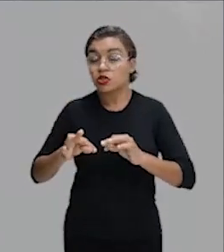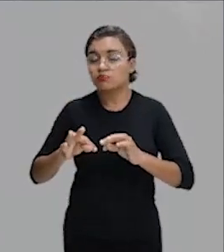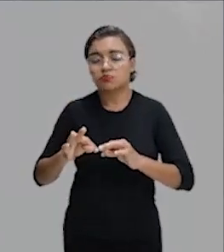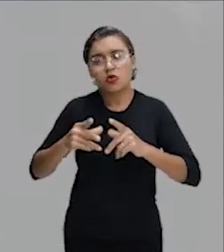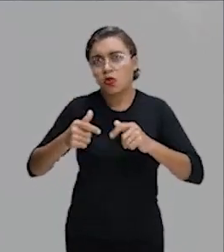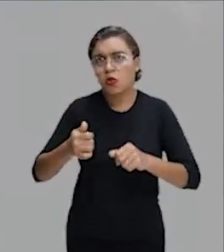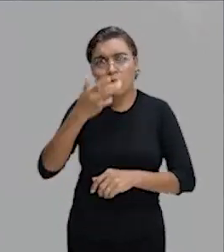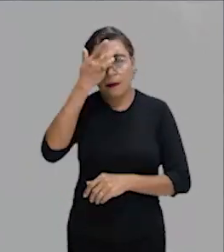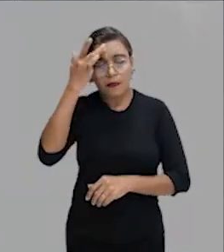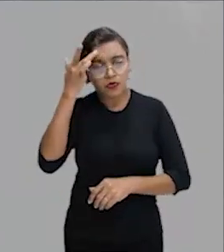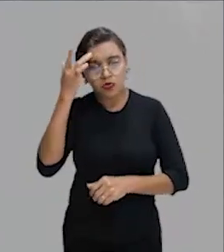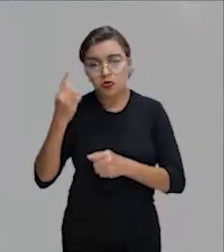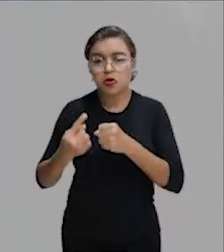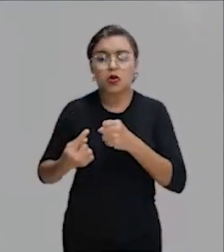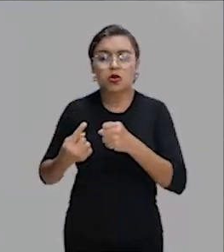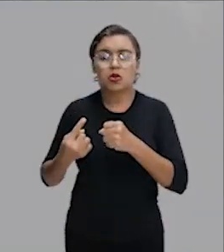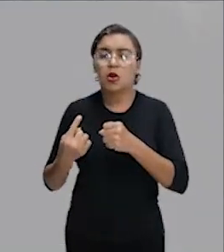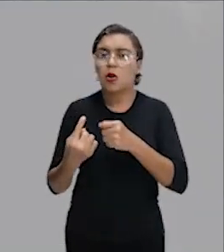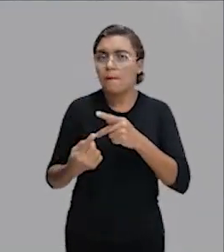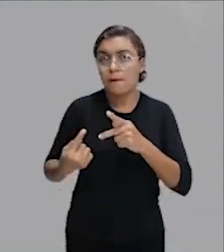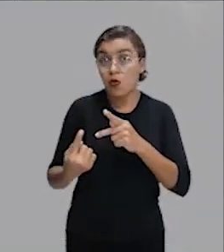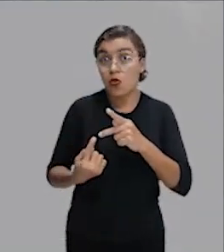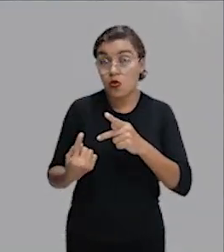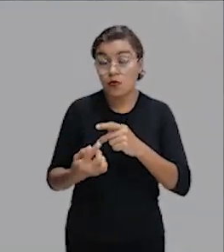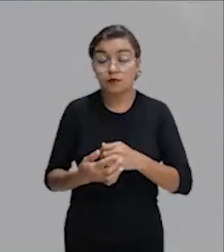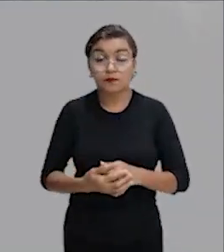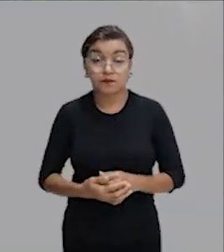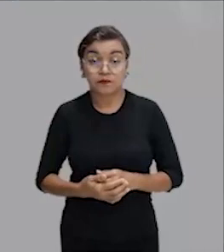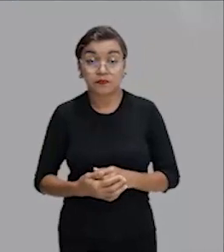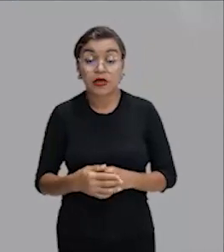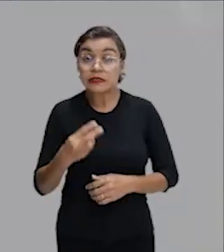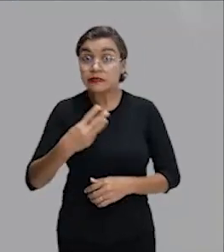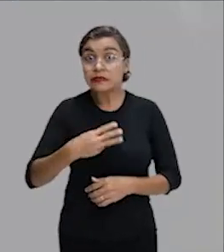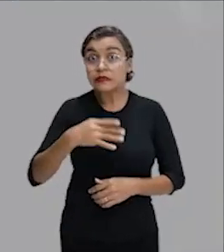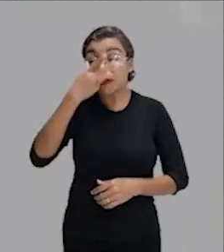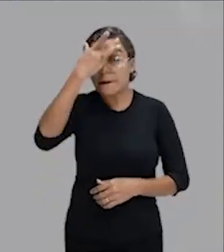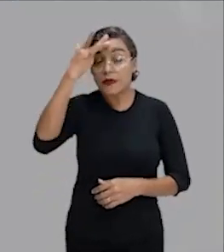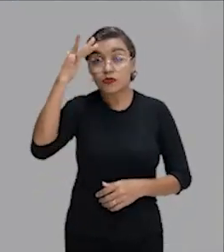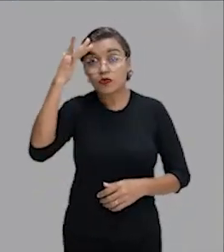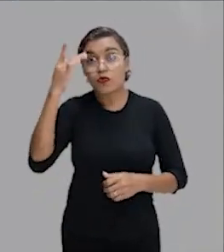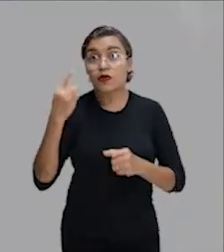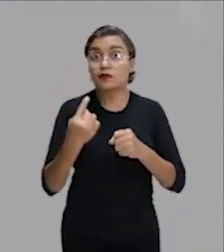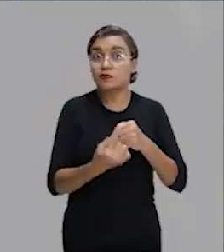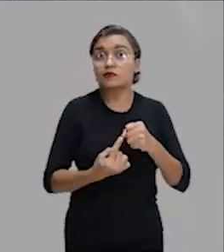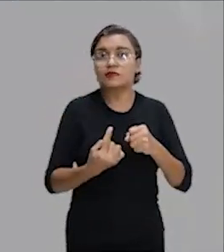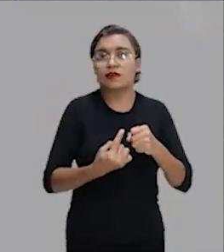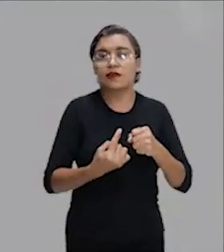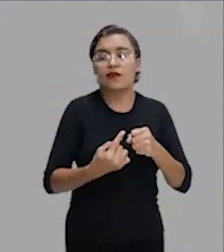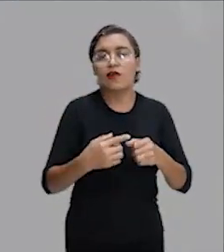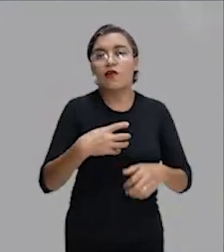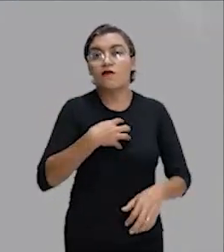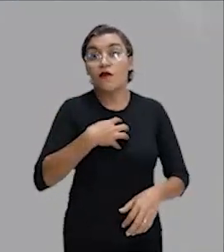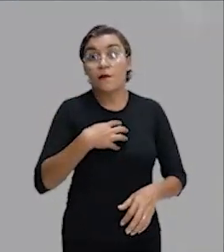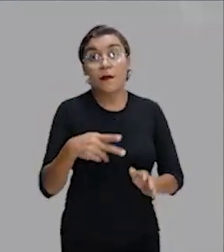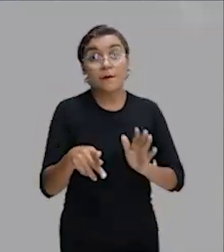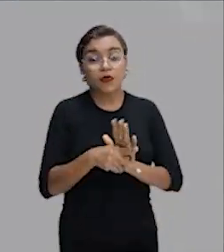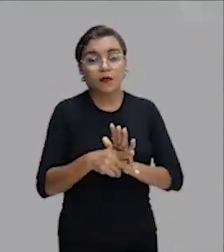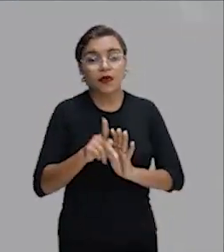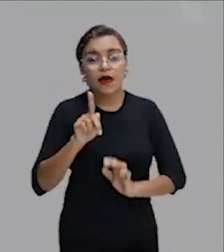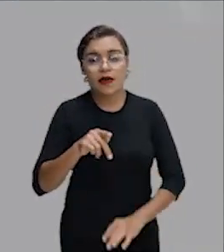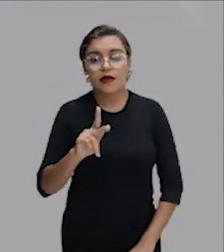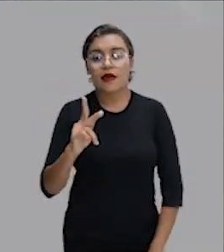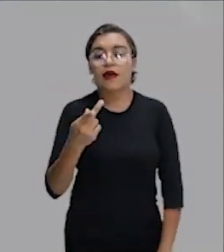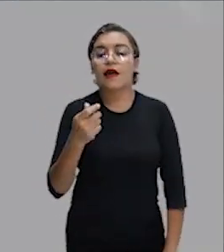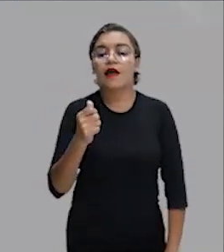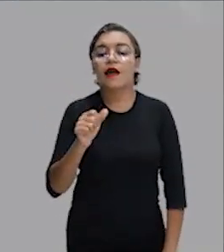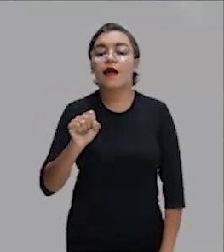plural. E para as terceiras pessoas do singular, ele tem uma forma própria, que é o has. Tá?